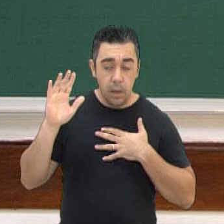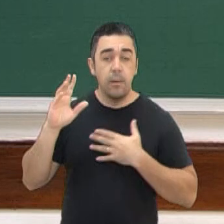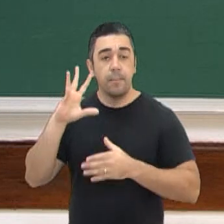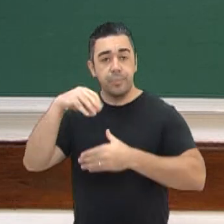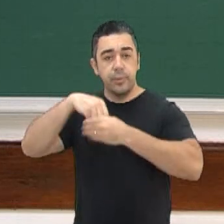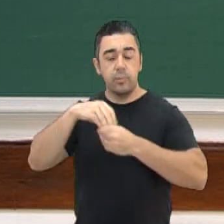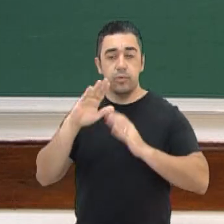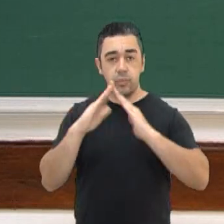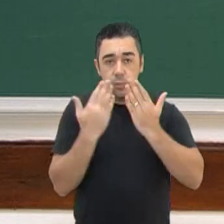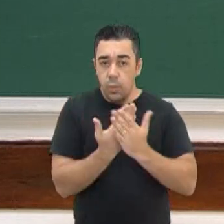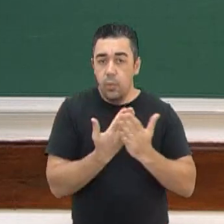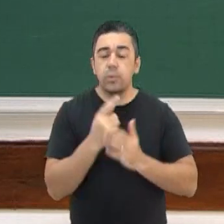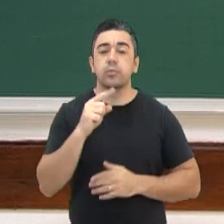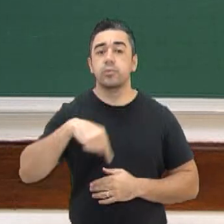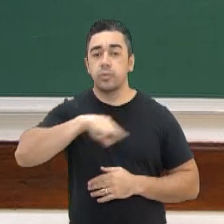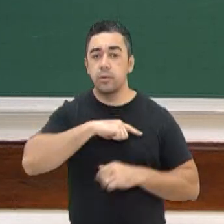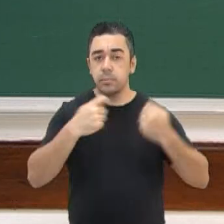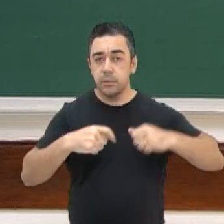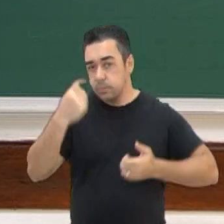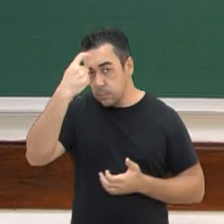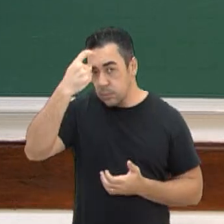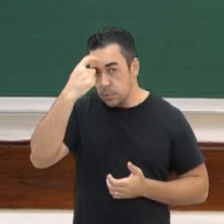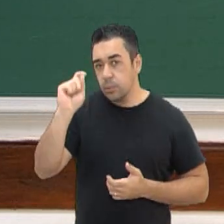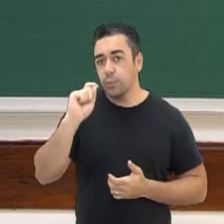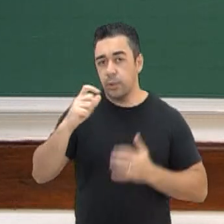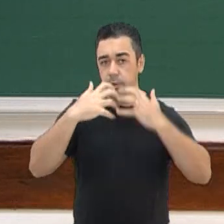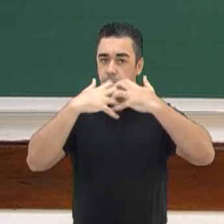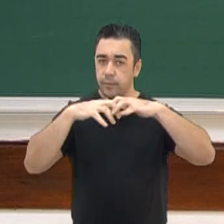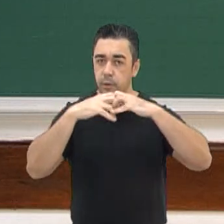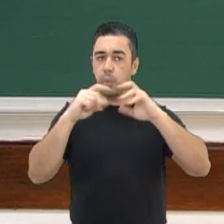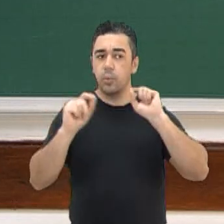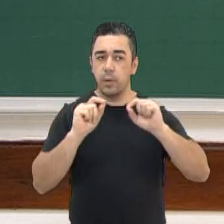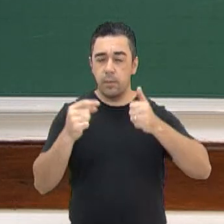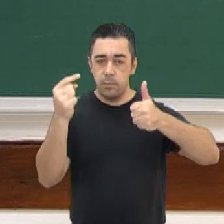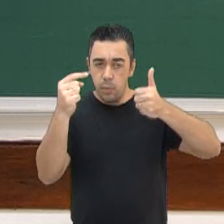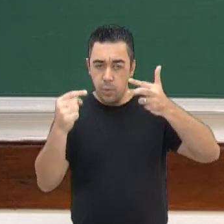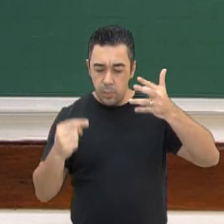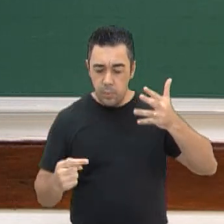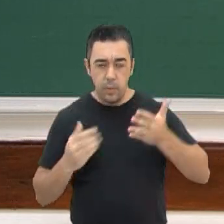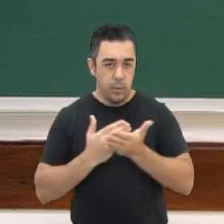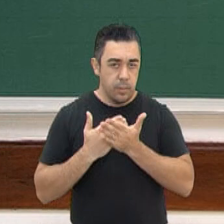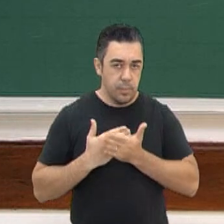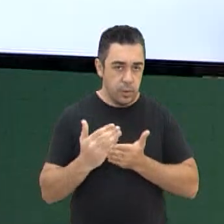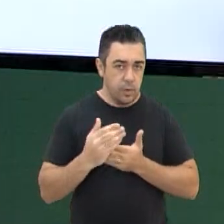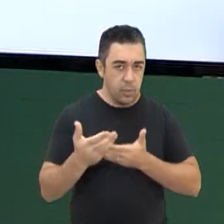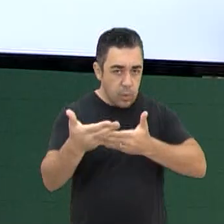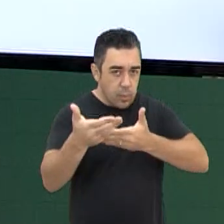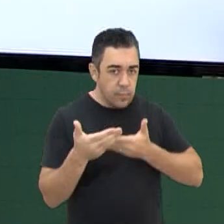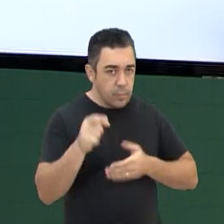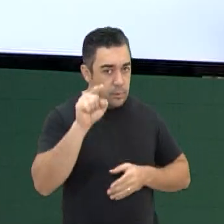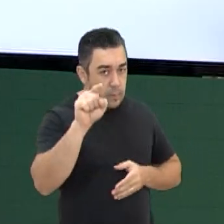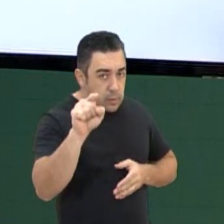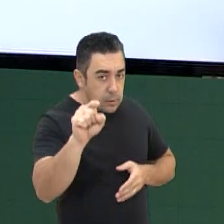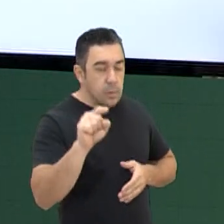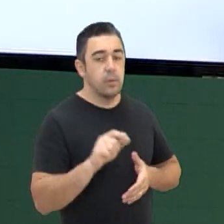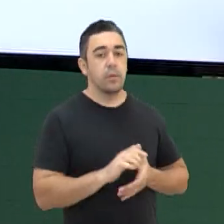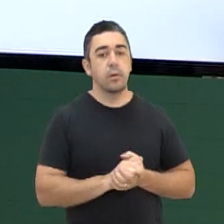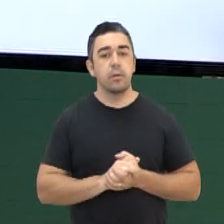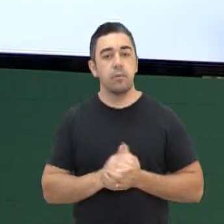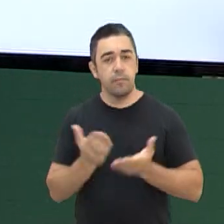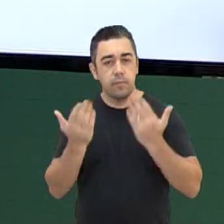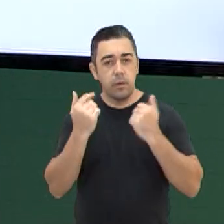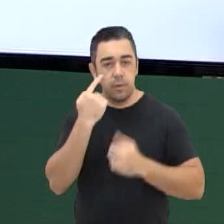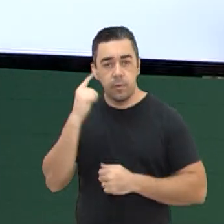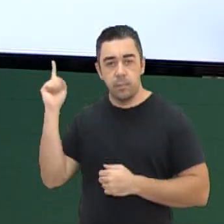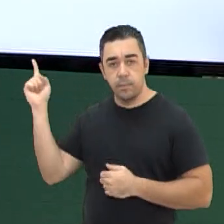escolar, precisamos refletir sobre alguns pontos inicialmente. Então convido vocês a me acompanhar